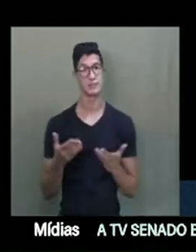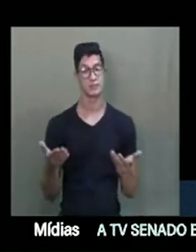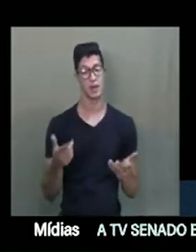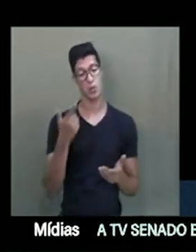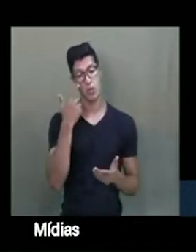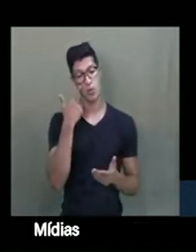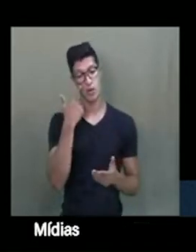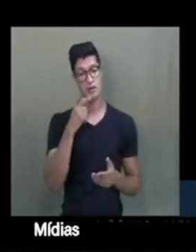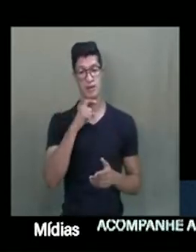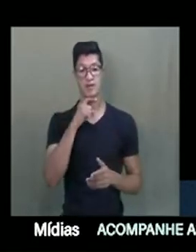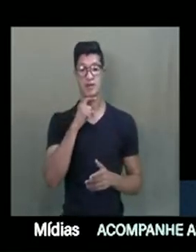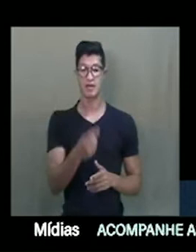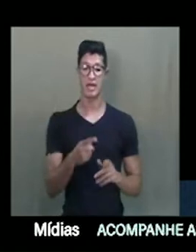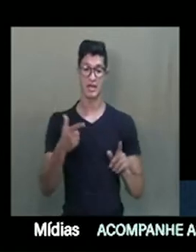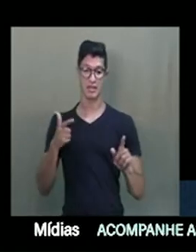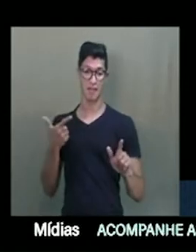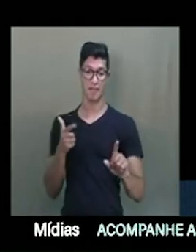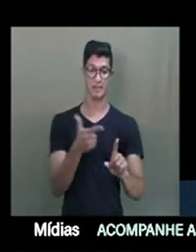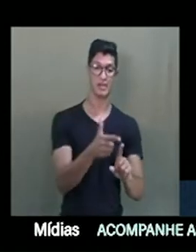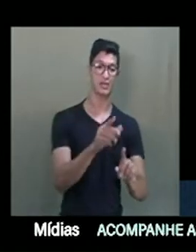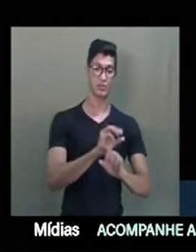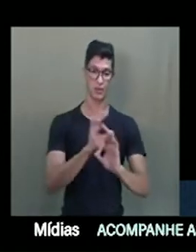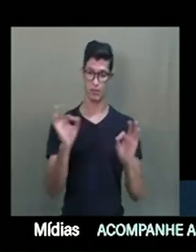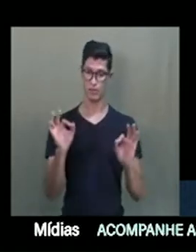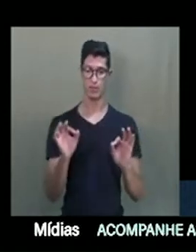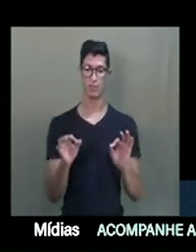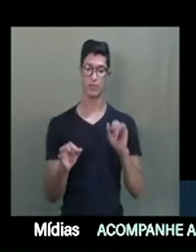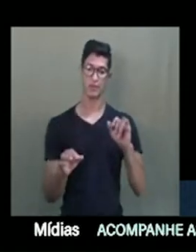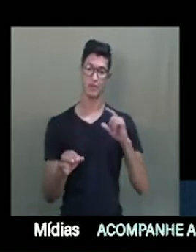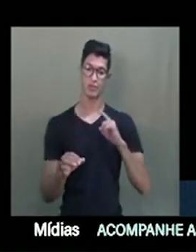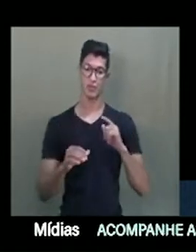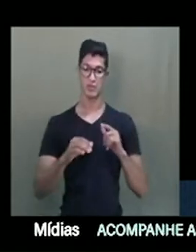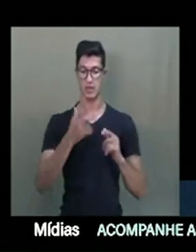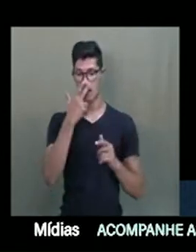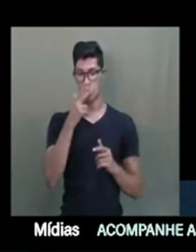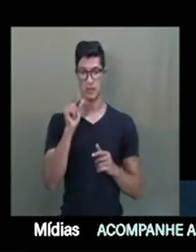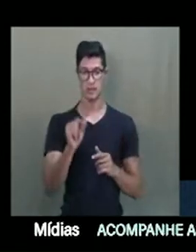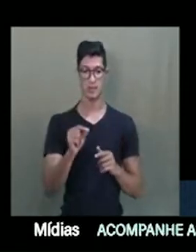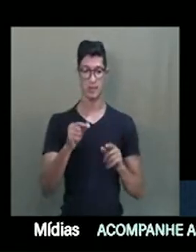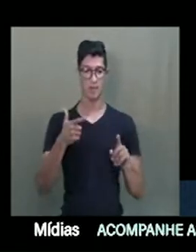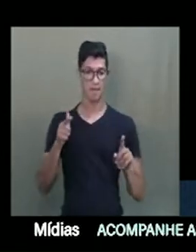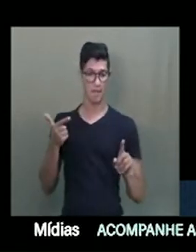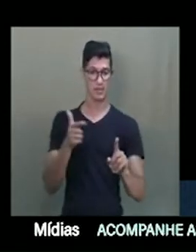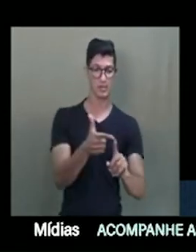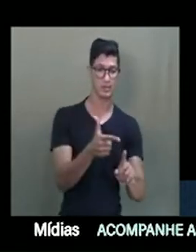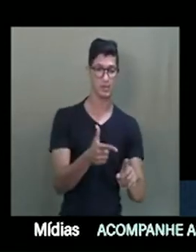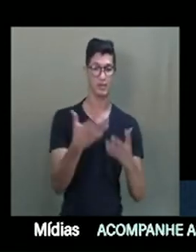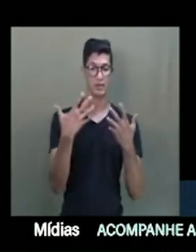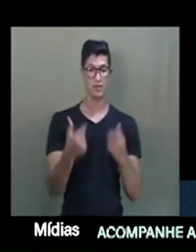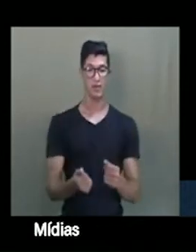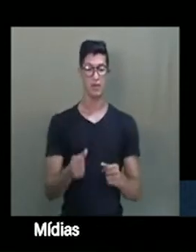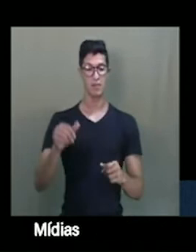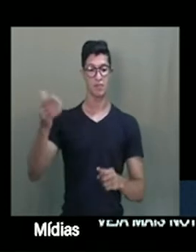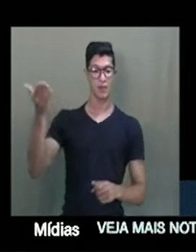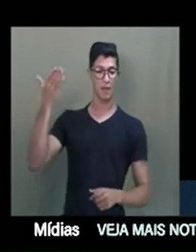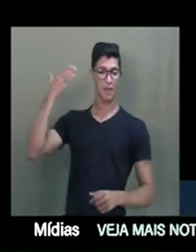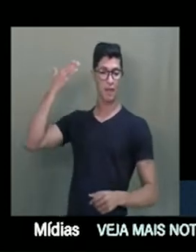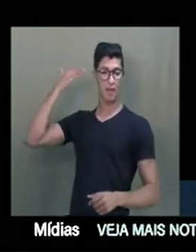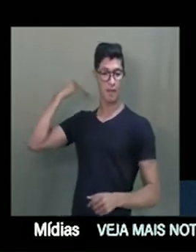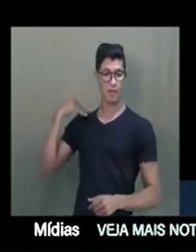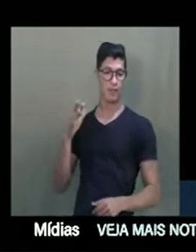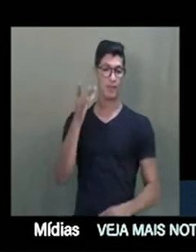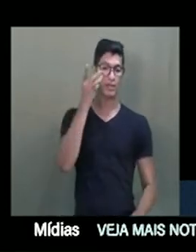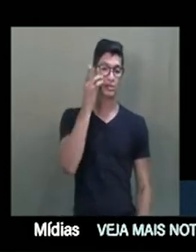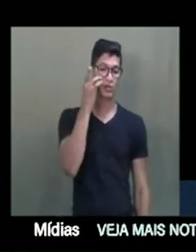olha, ninguém está sendo perseguido, não. E se eu tivesse que considerar que há perseguição, vamos então puxar todos os casos de